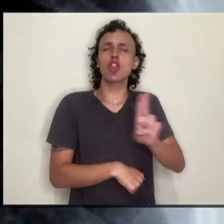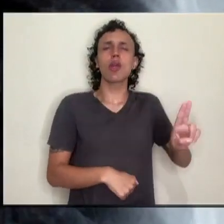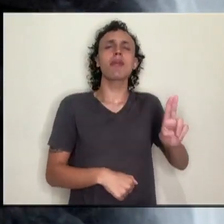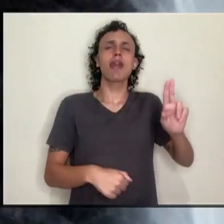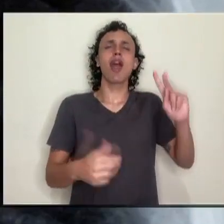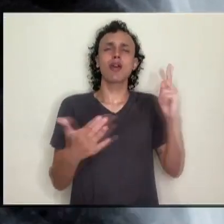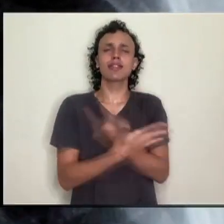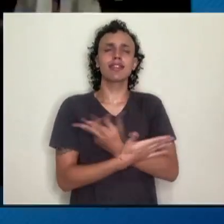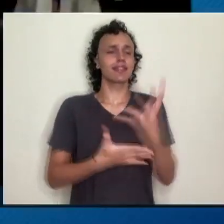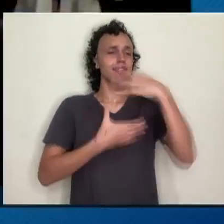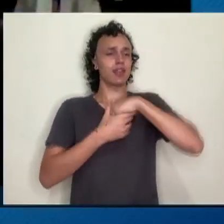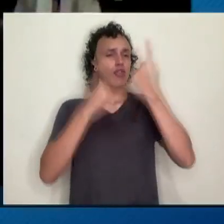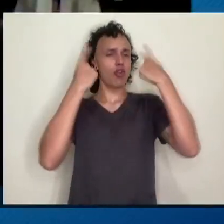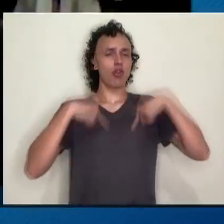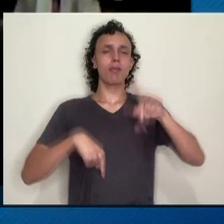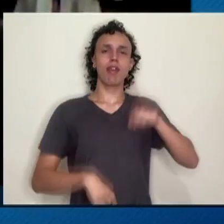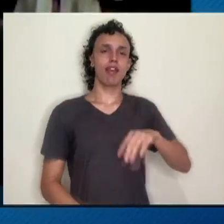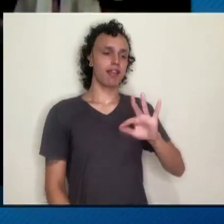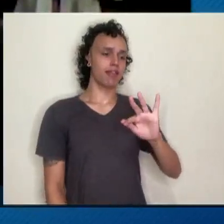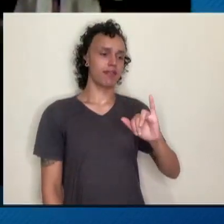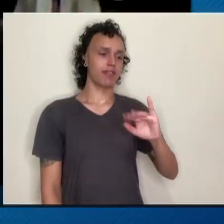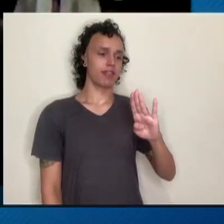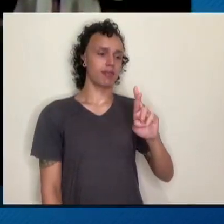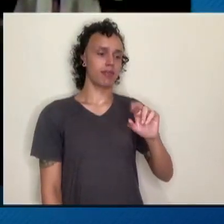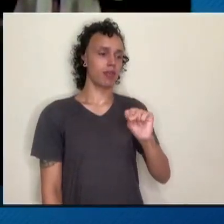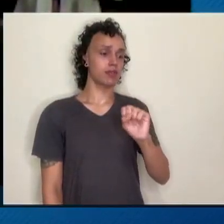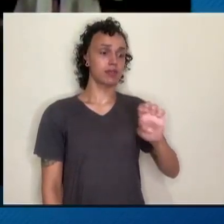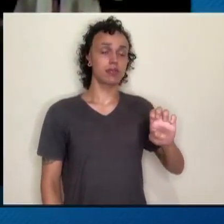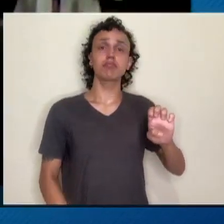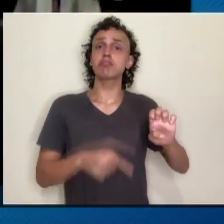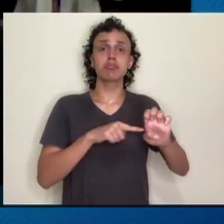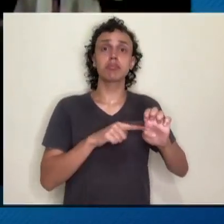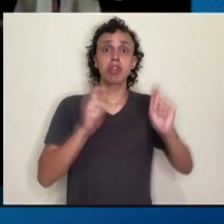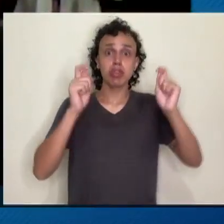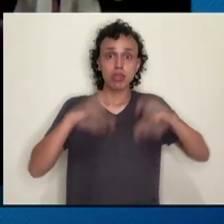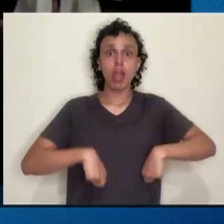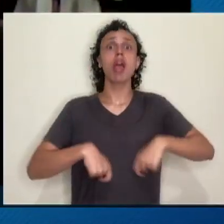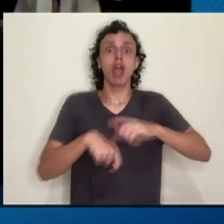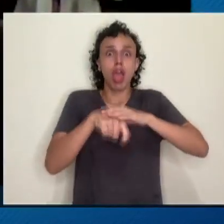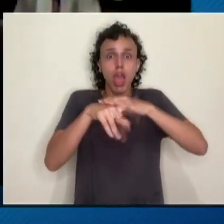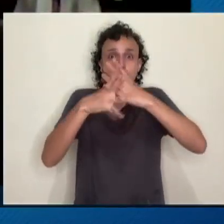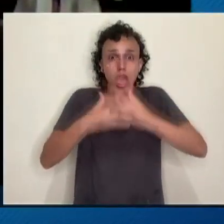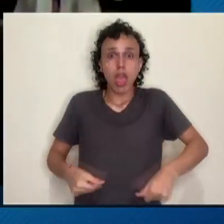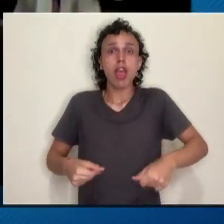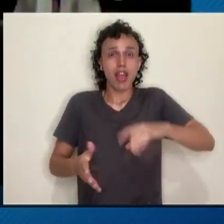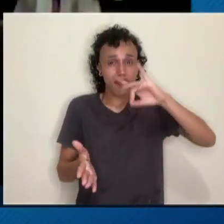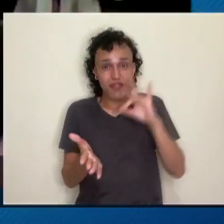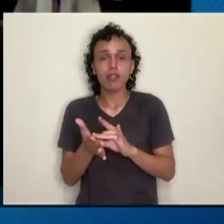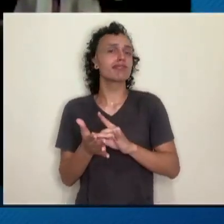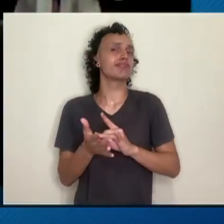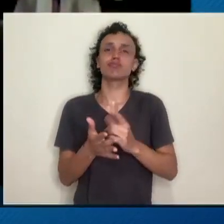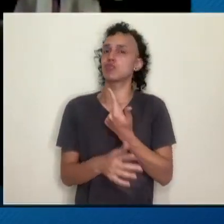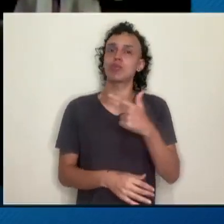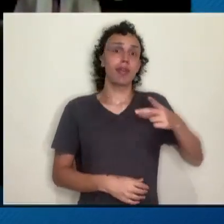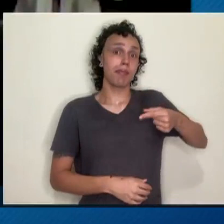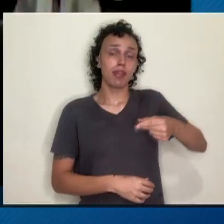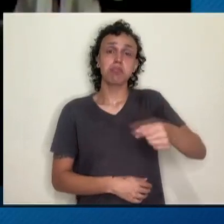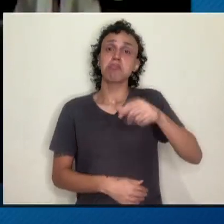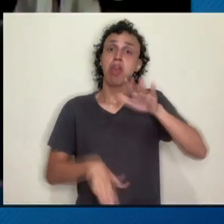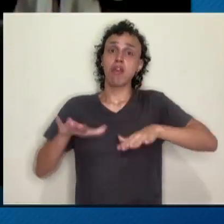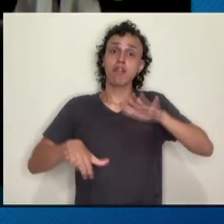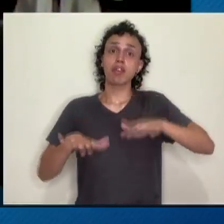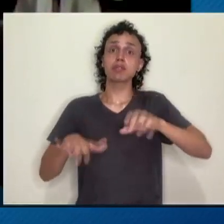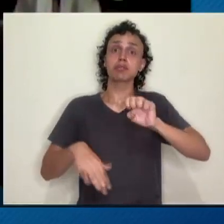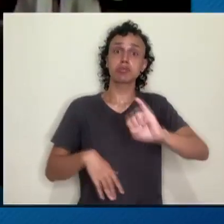pulmão fibrótico, ele é irrecuperável. Aquilo ali vai ficar para sempre uma cicatriz no seu pulmão. Então, se você tinha 100% da